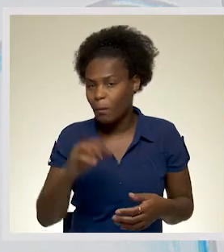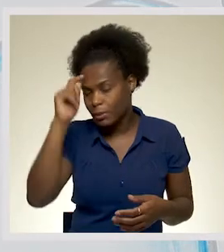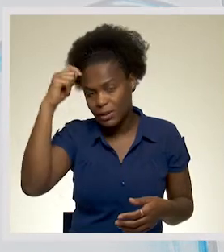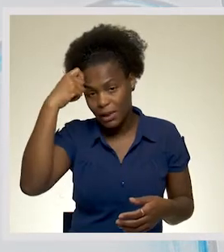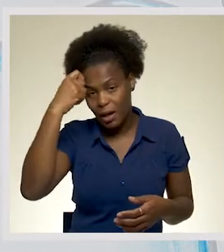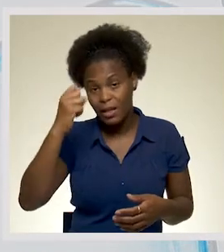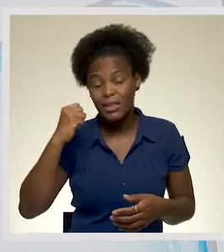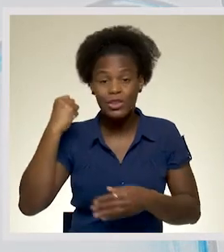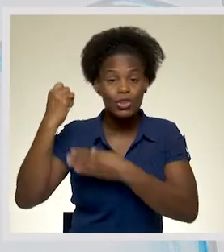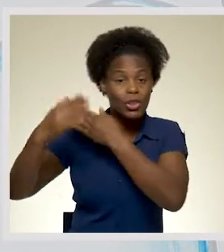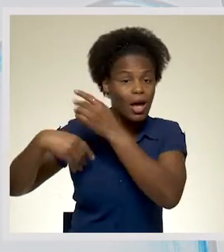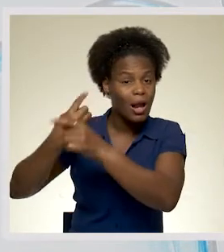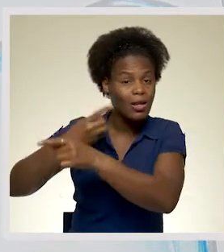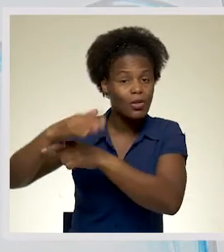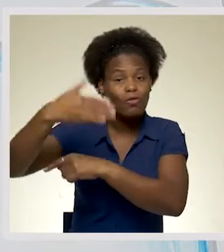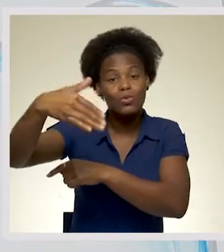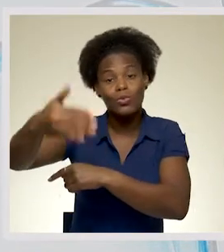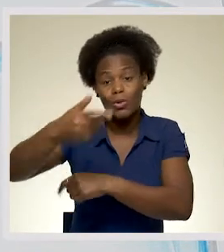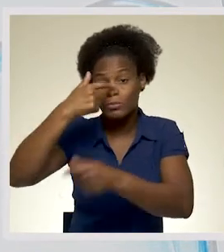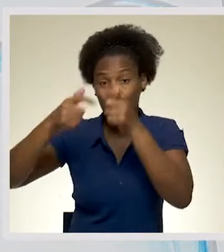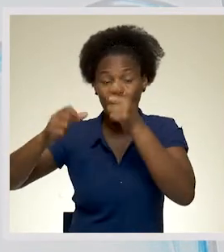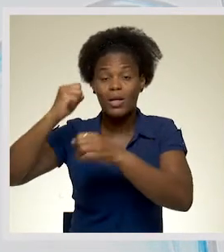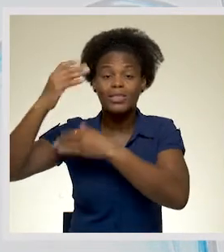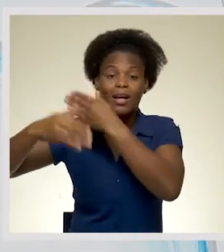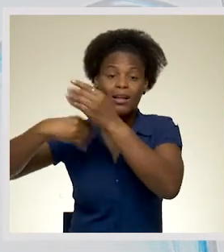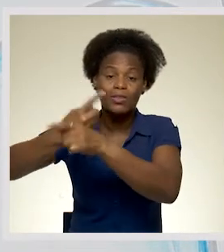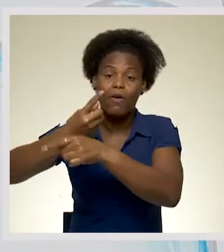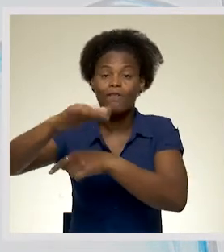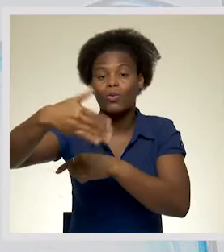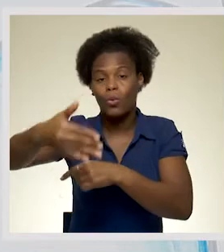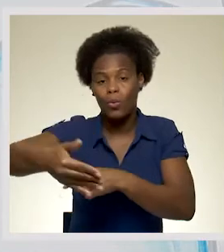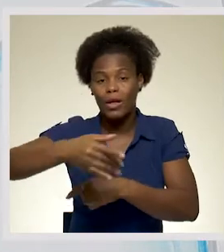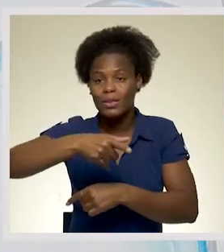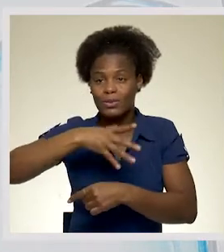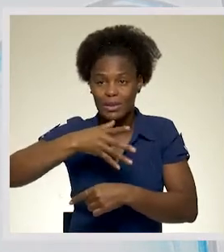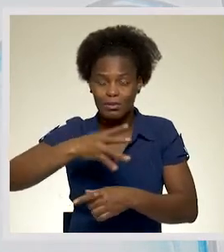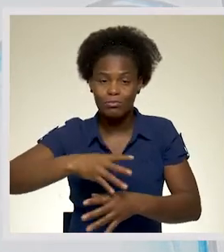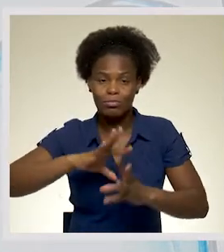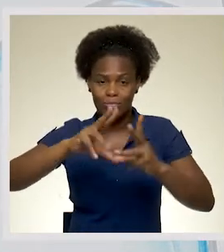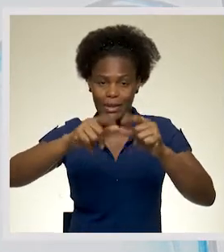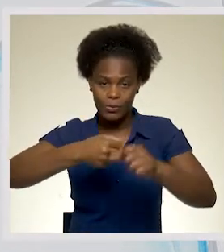comprometer a geração futura. Isto que é o desenvolvimento sustentável.